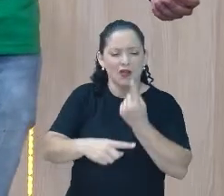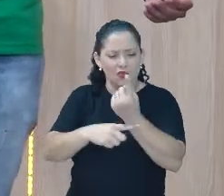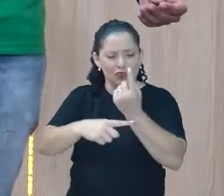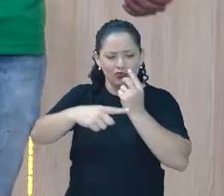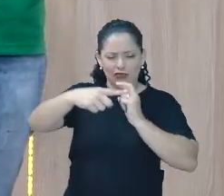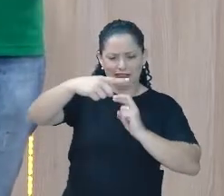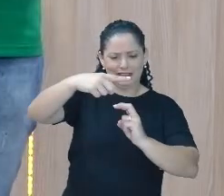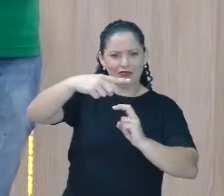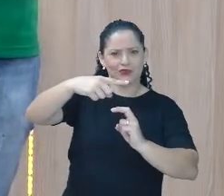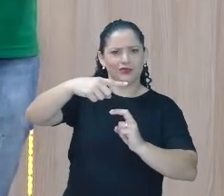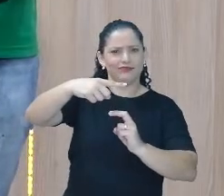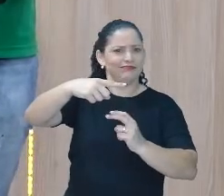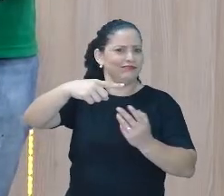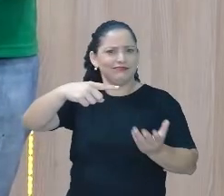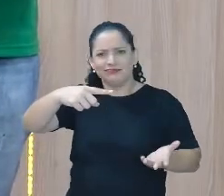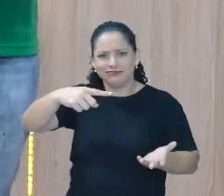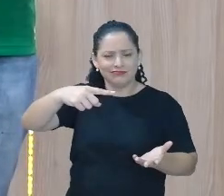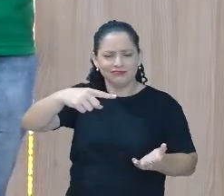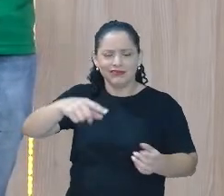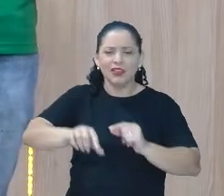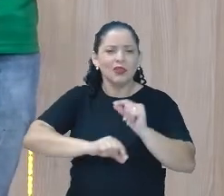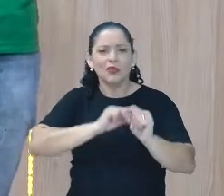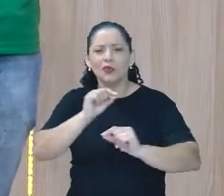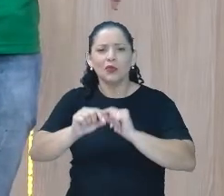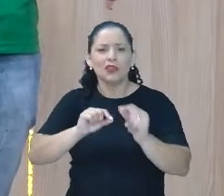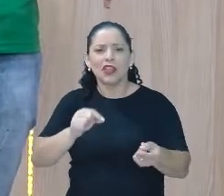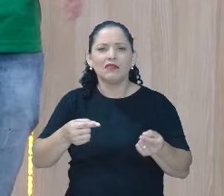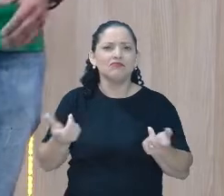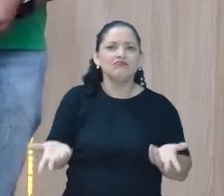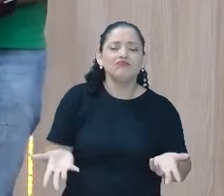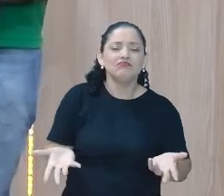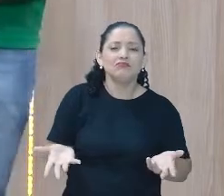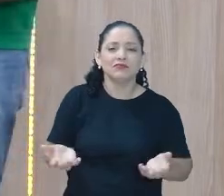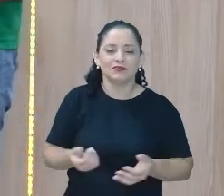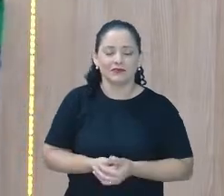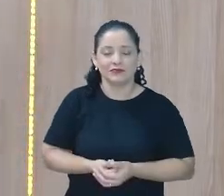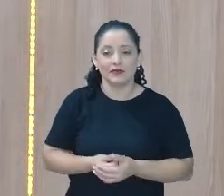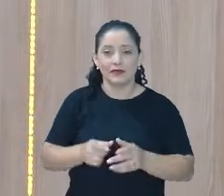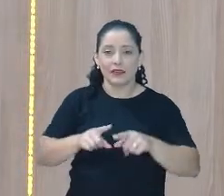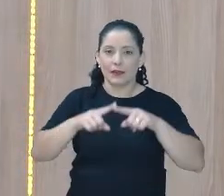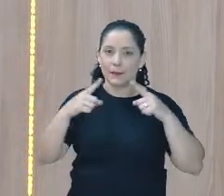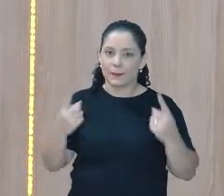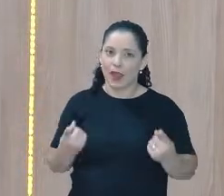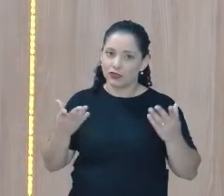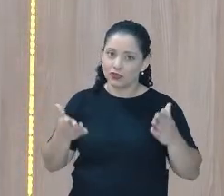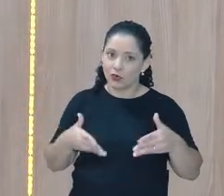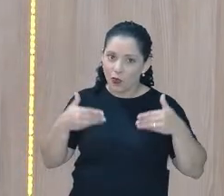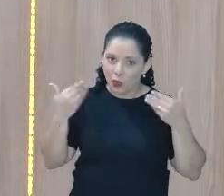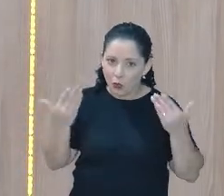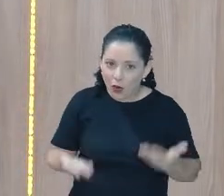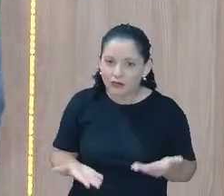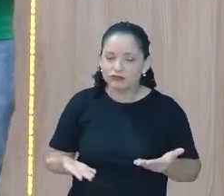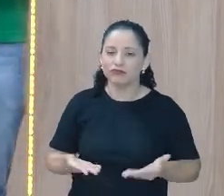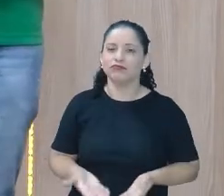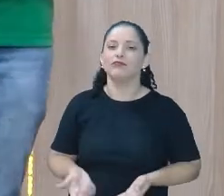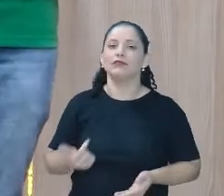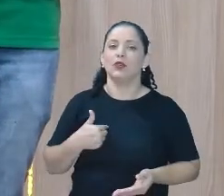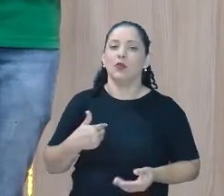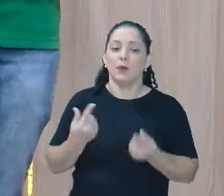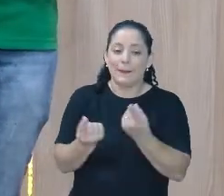em relação a algum desenho ou alguma partição, tá? Mas quando eu escrevo aí